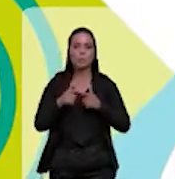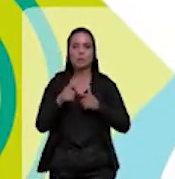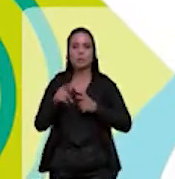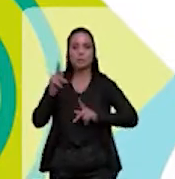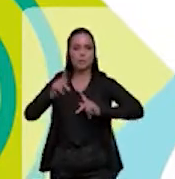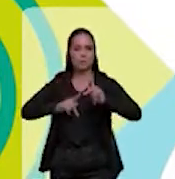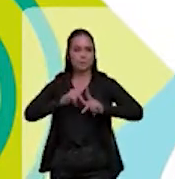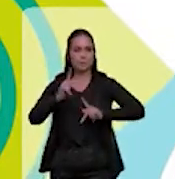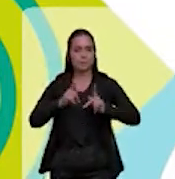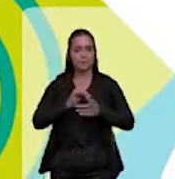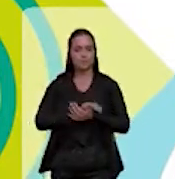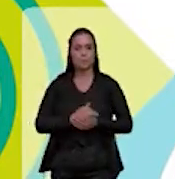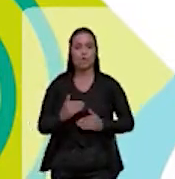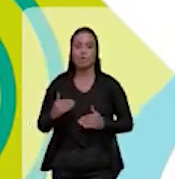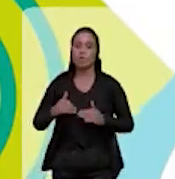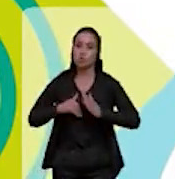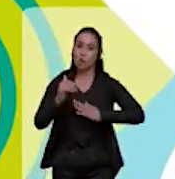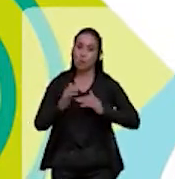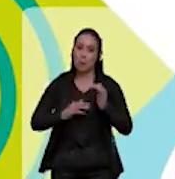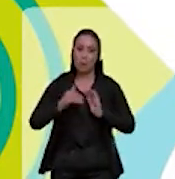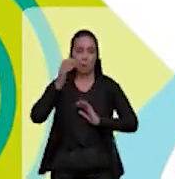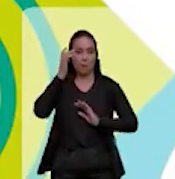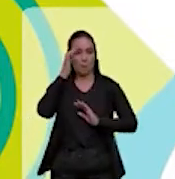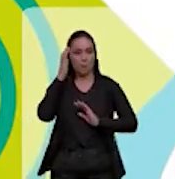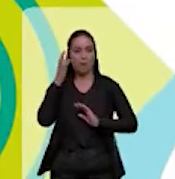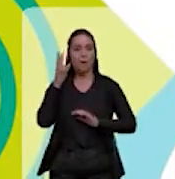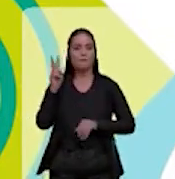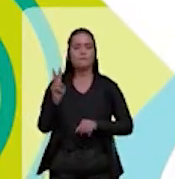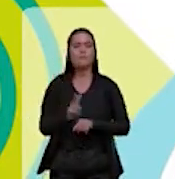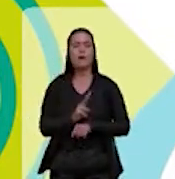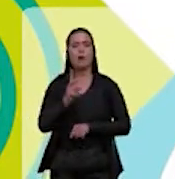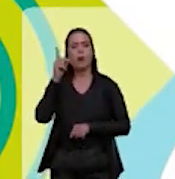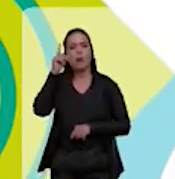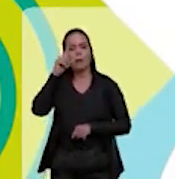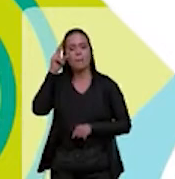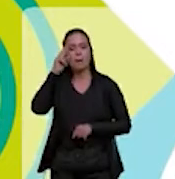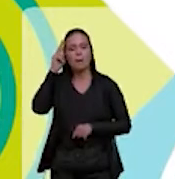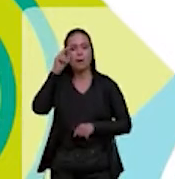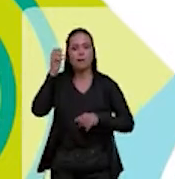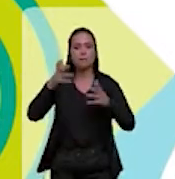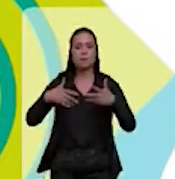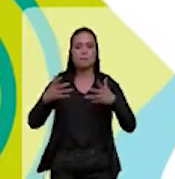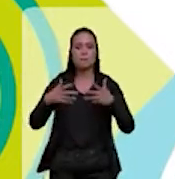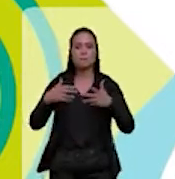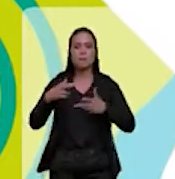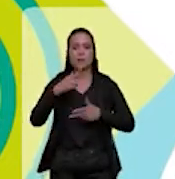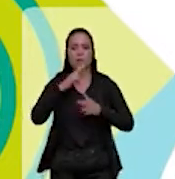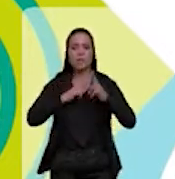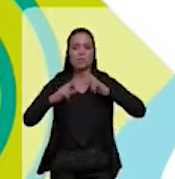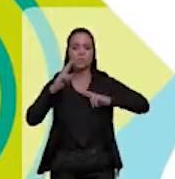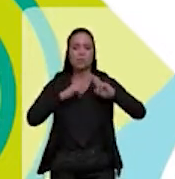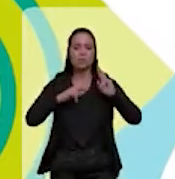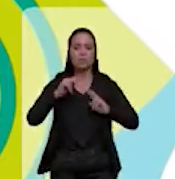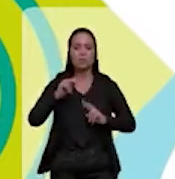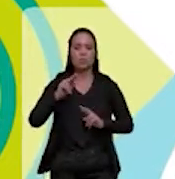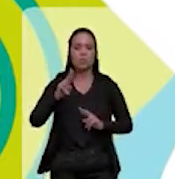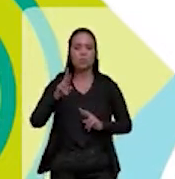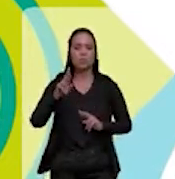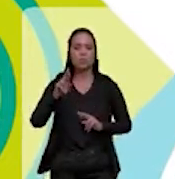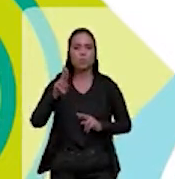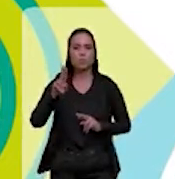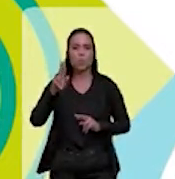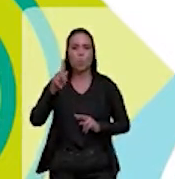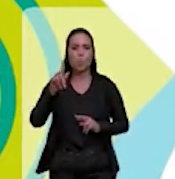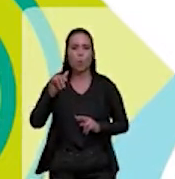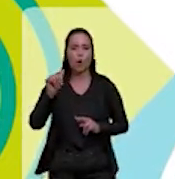por seus povos sobre essa perspectiva é válido lembrar algumas considerações feitas pelo crítico uruguaio anheohama